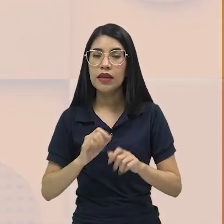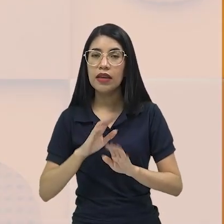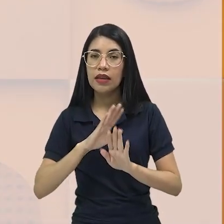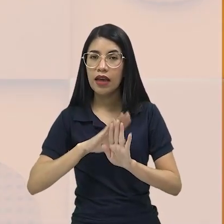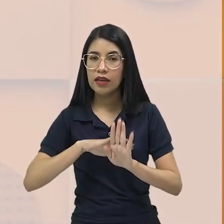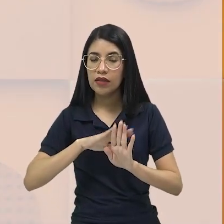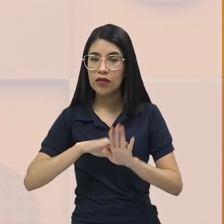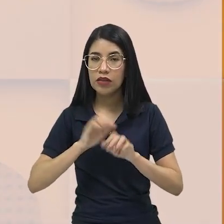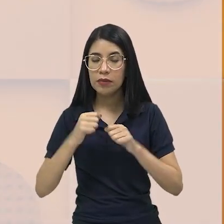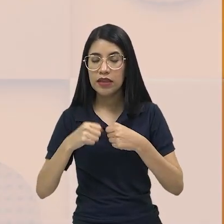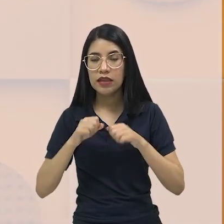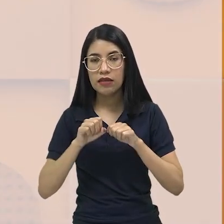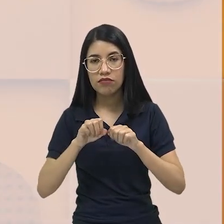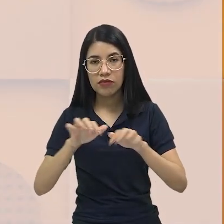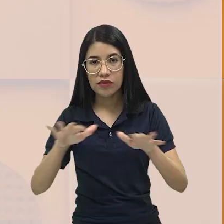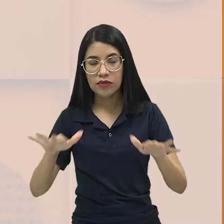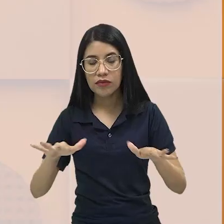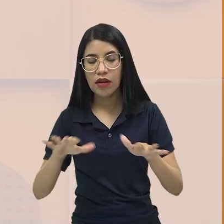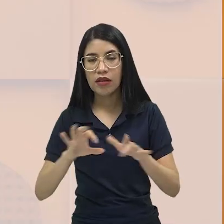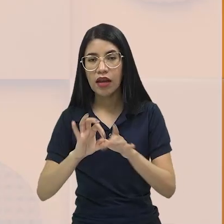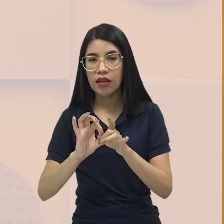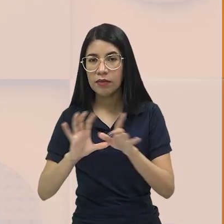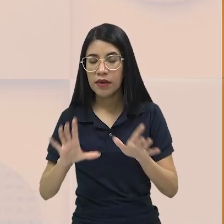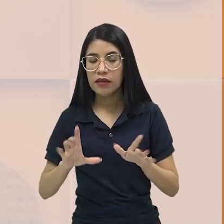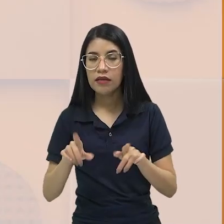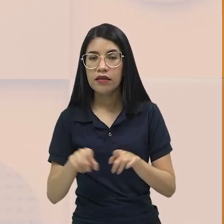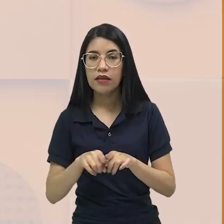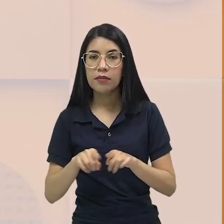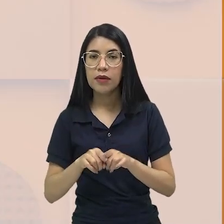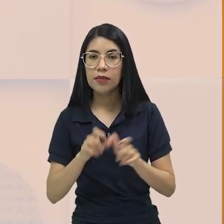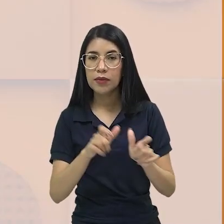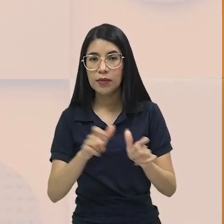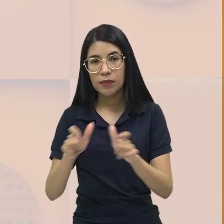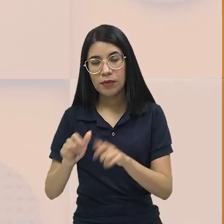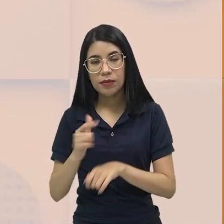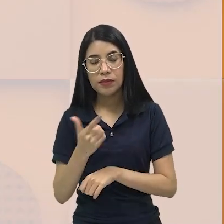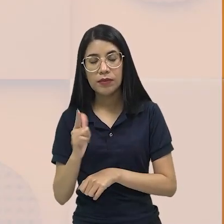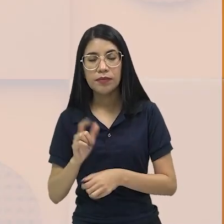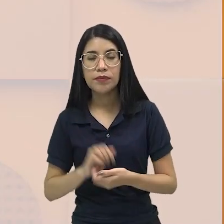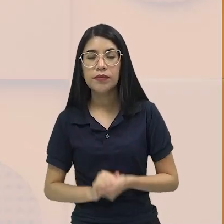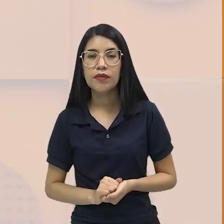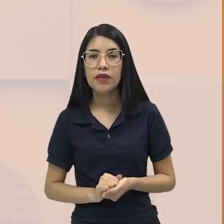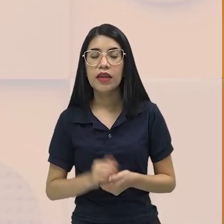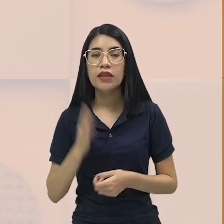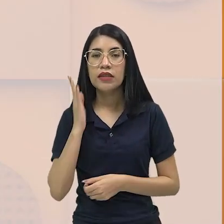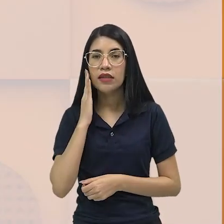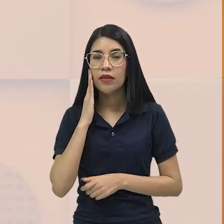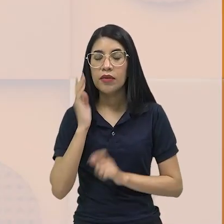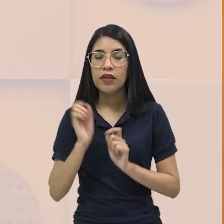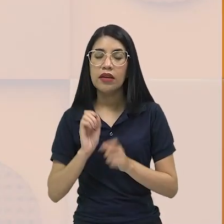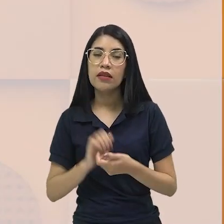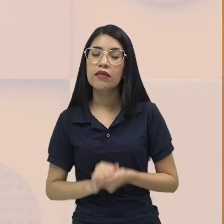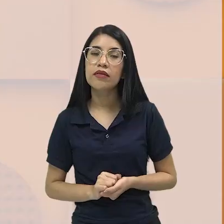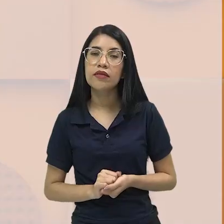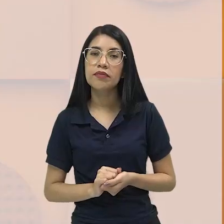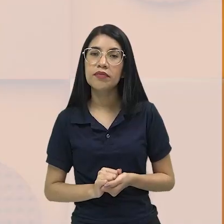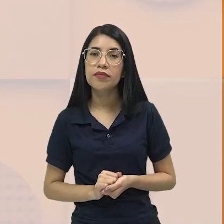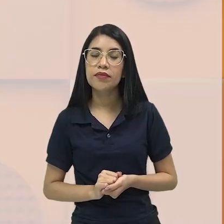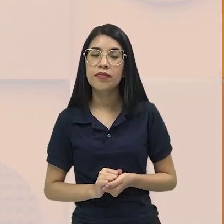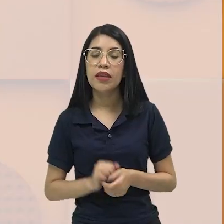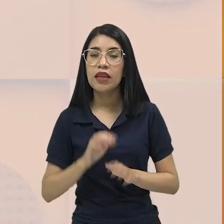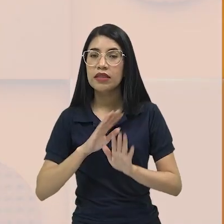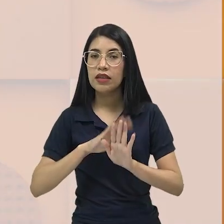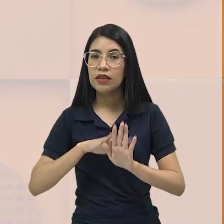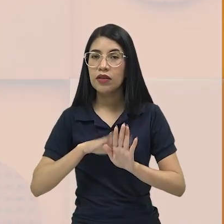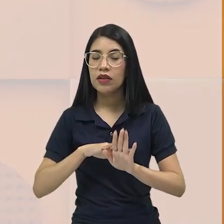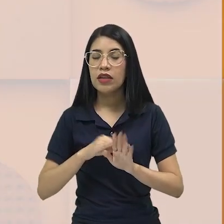de liberdade e de democracia para as outras regiões. A gente entende essa ideia de Destino Manifesto se a gente verificar